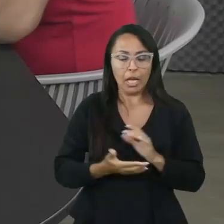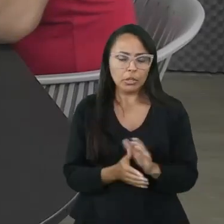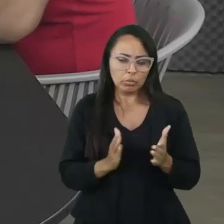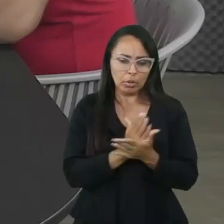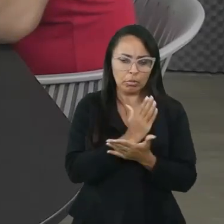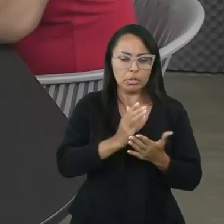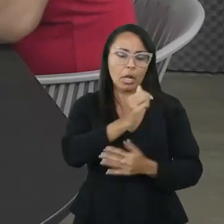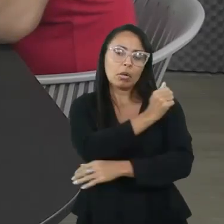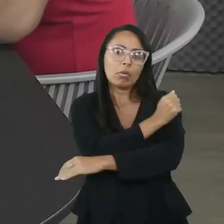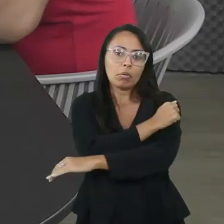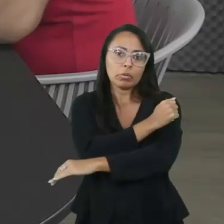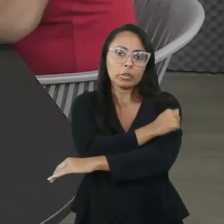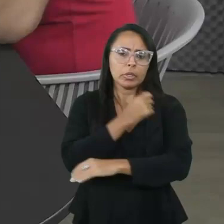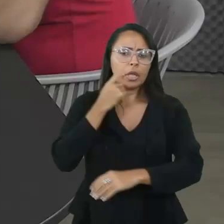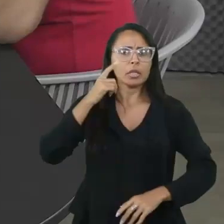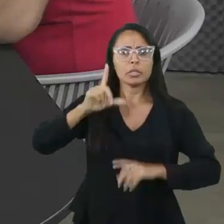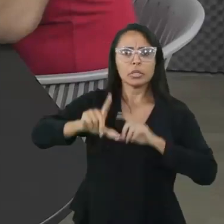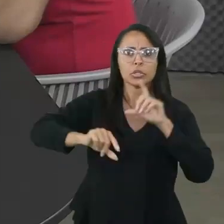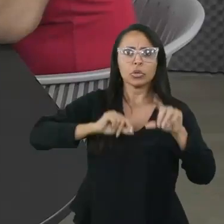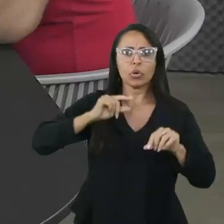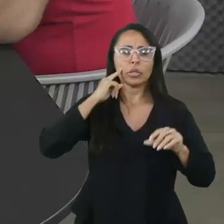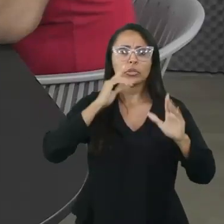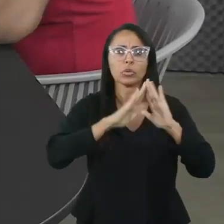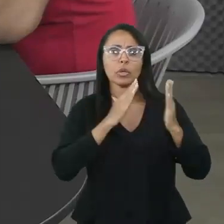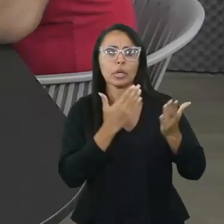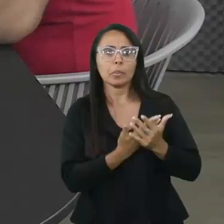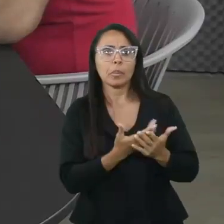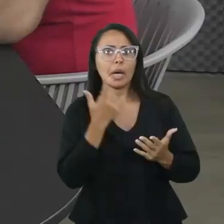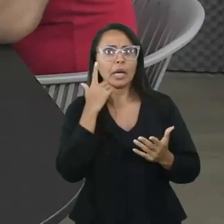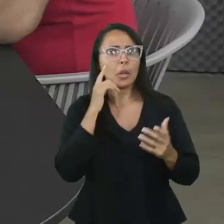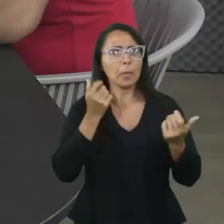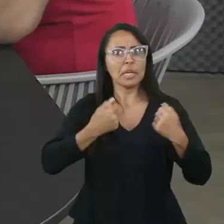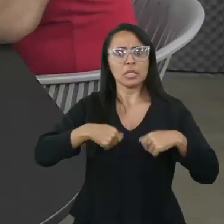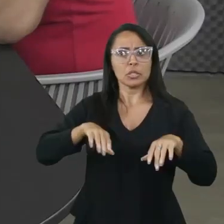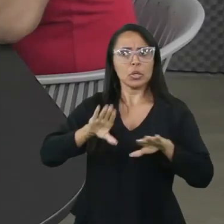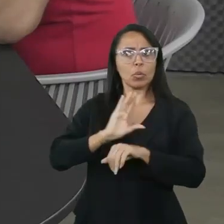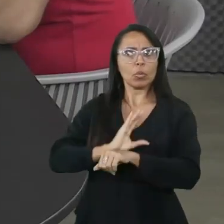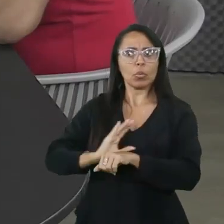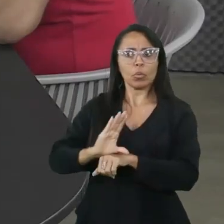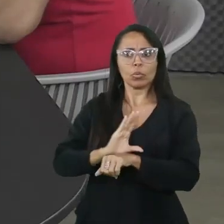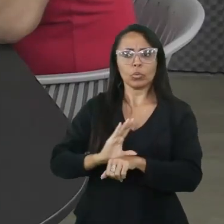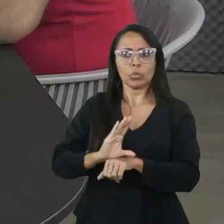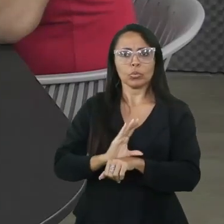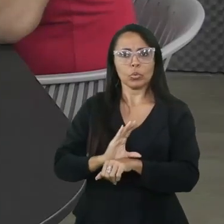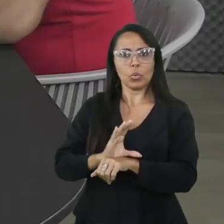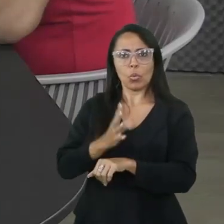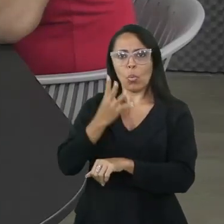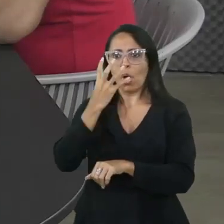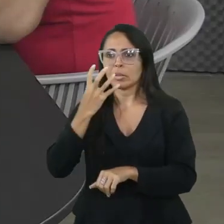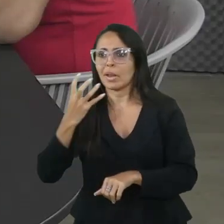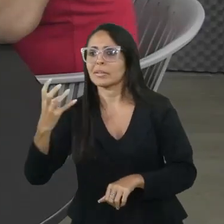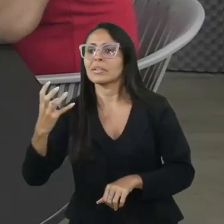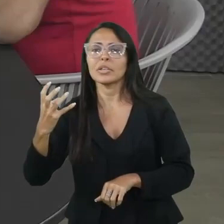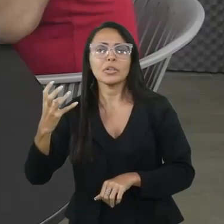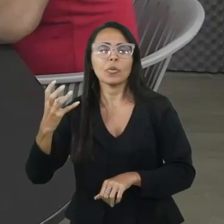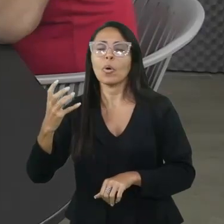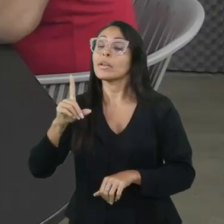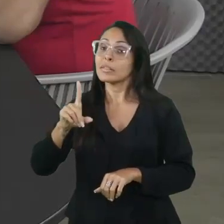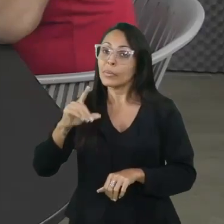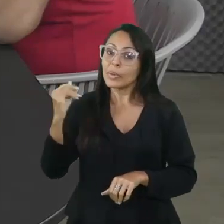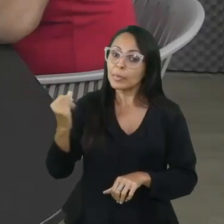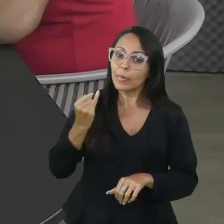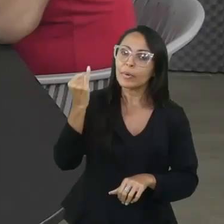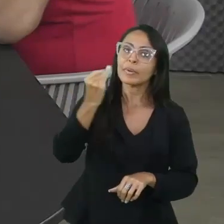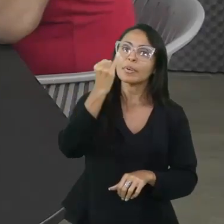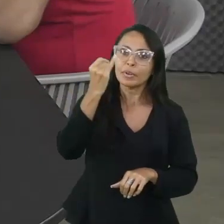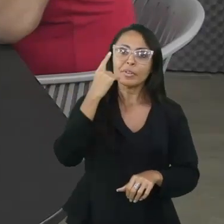estudantes escolhem a escola, mas não necessariamente o curso que é o atrativo. Então, é extremamente importante que a